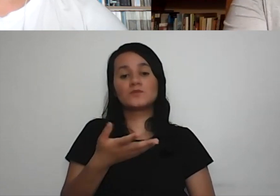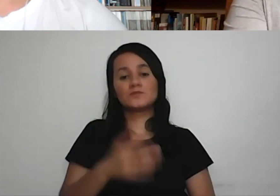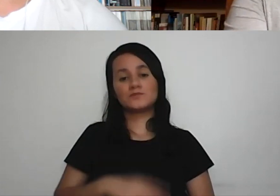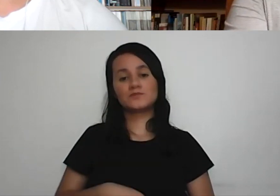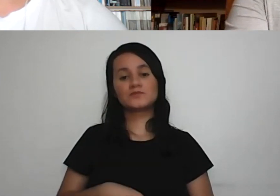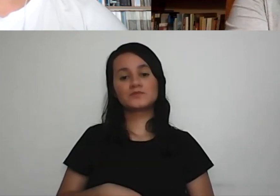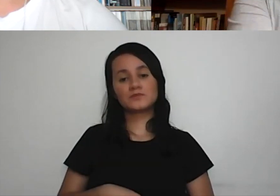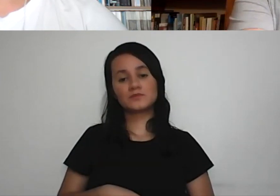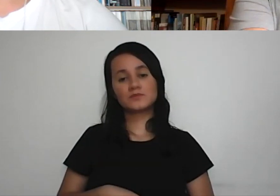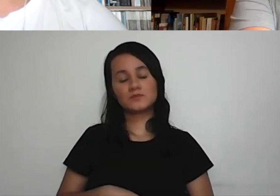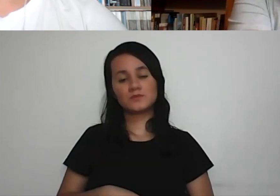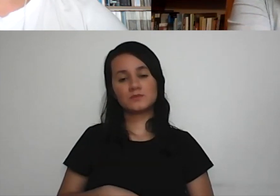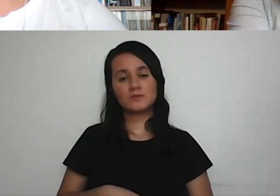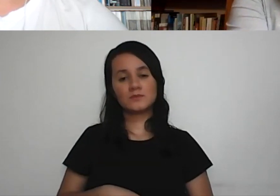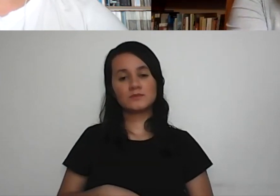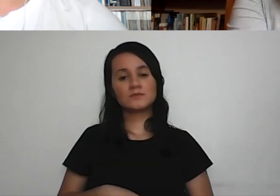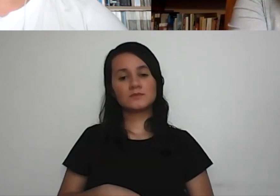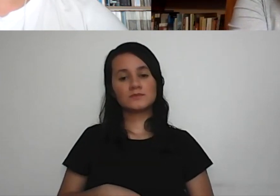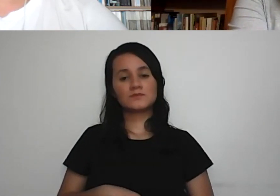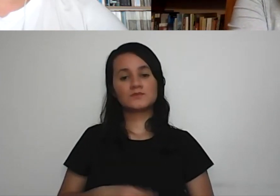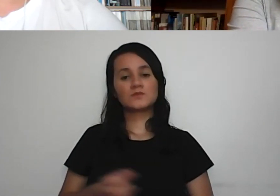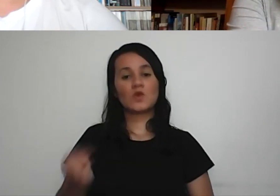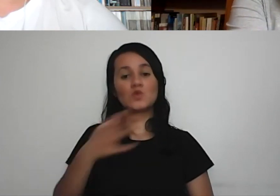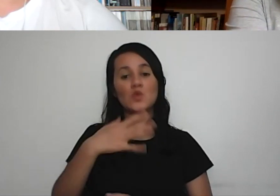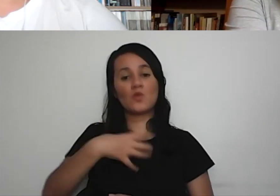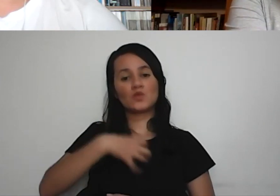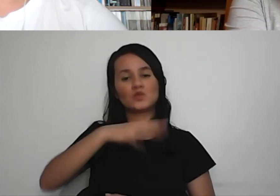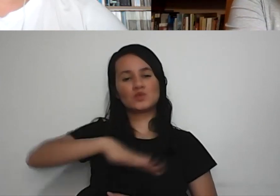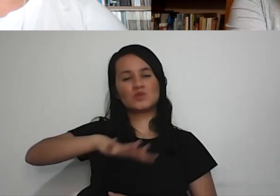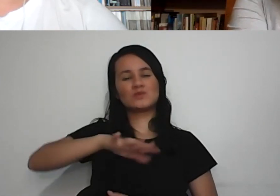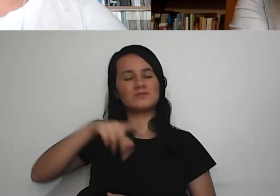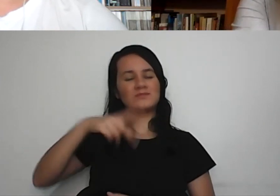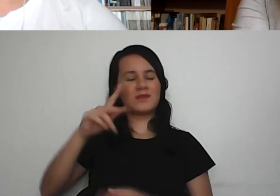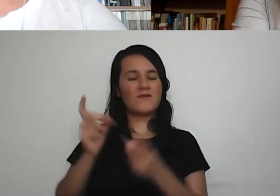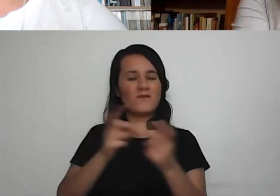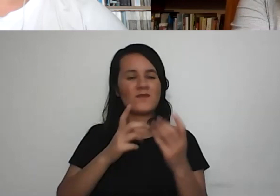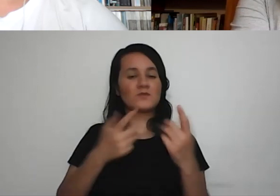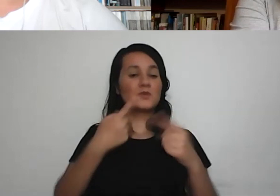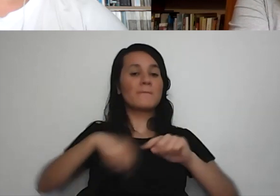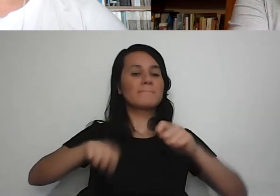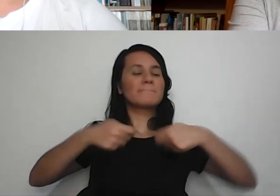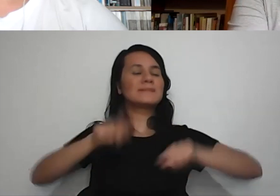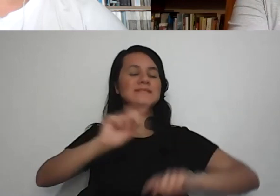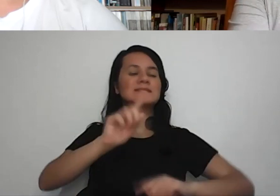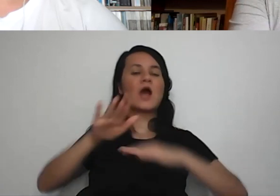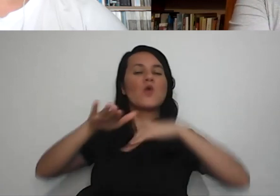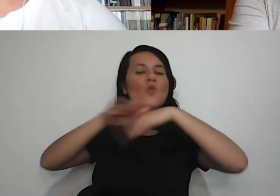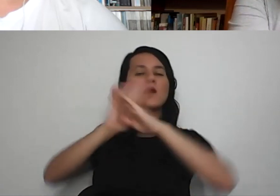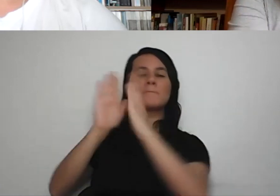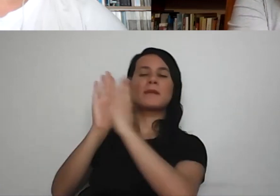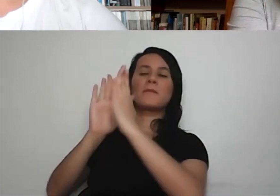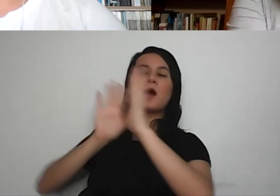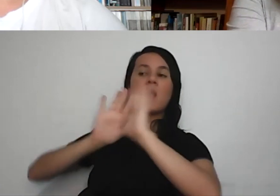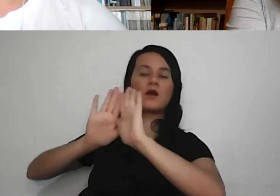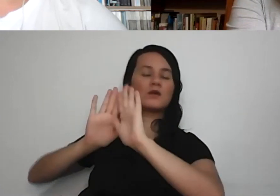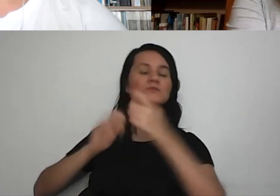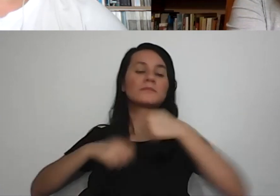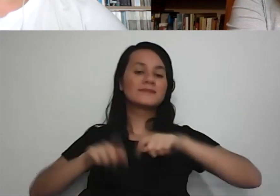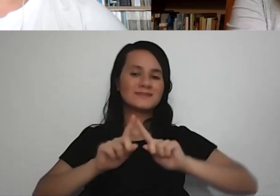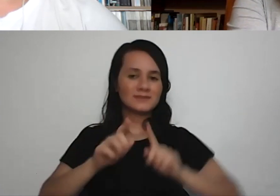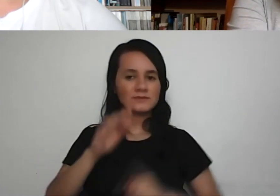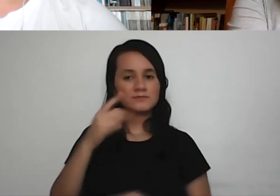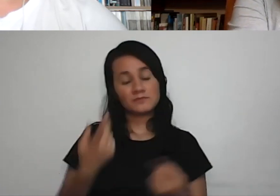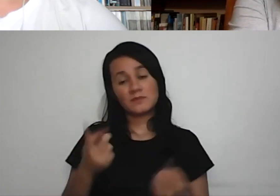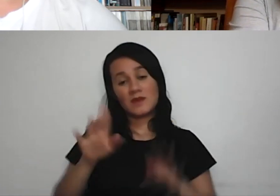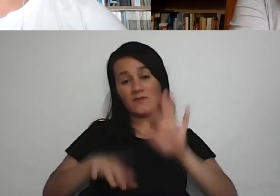vedete, digamos assim, do mercado editorial. Você não precisa ter estoque, nada disso, né? O que também é uma coisa que é muito difícil,